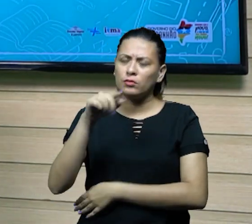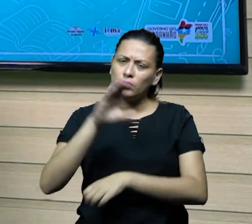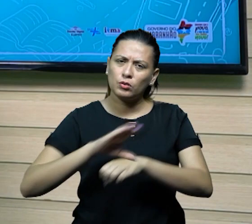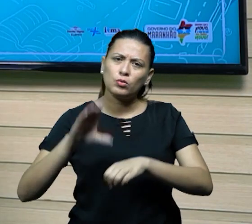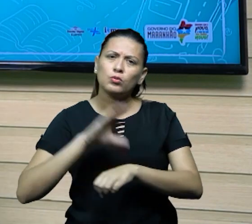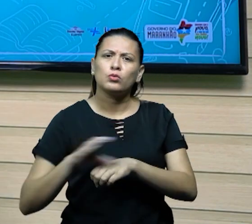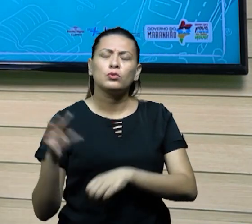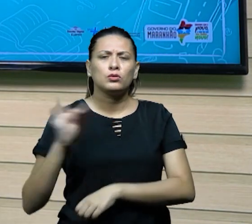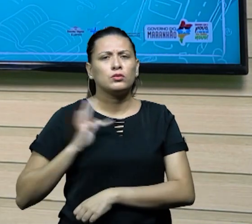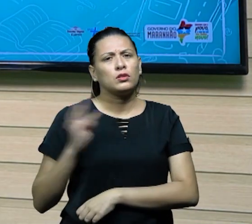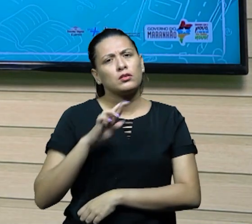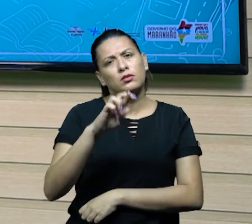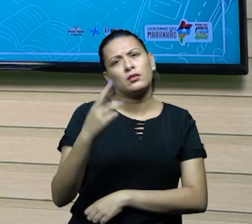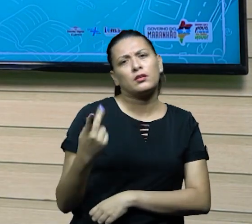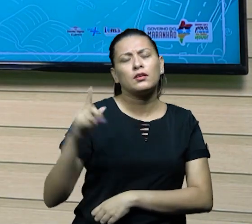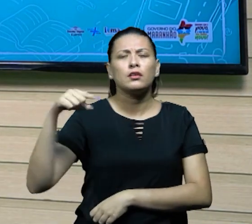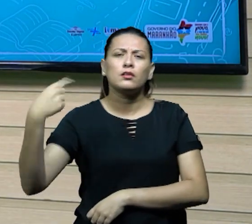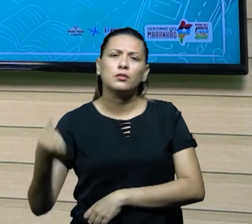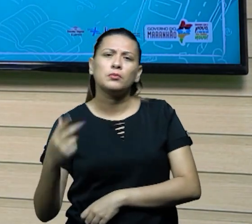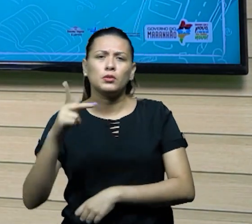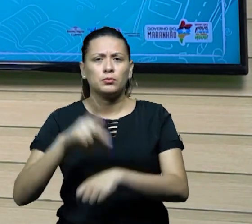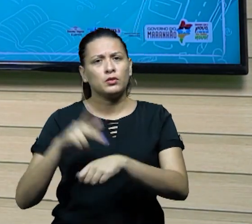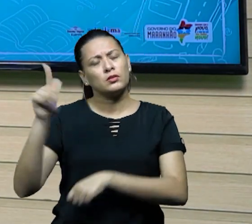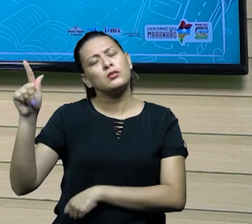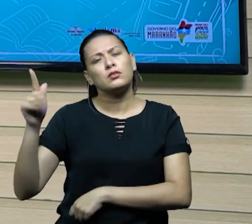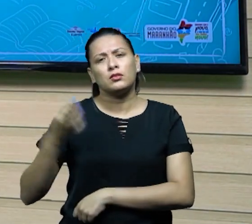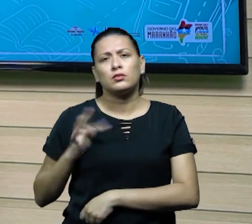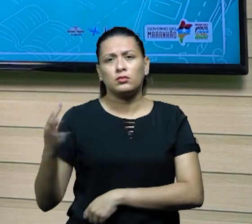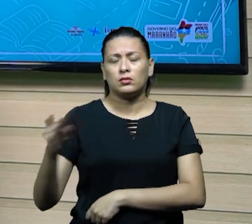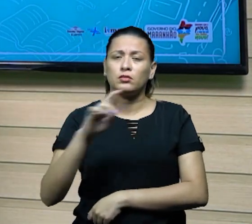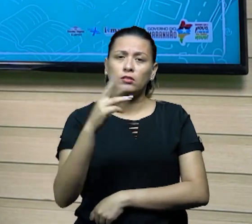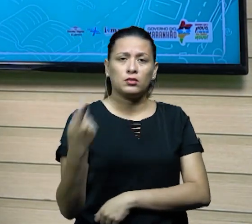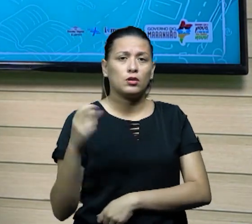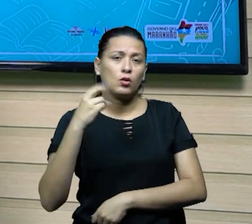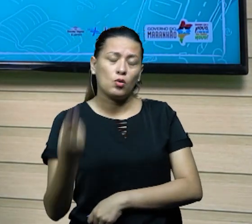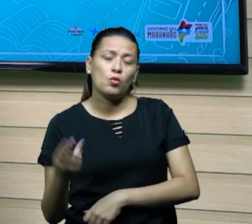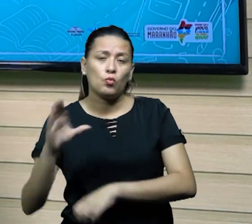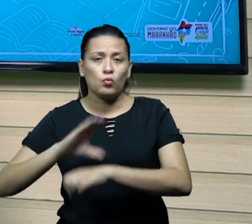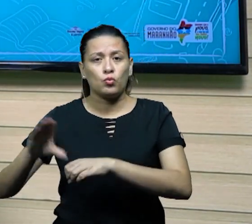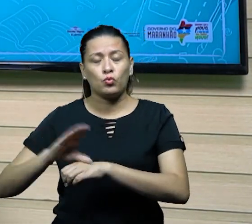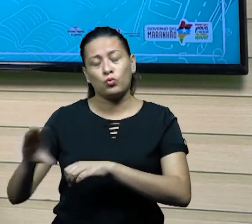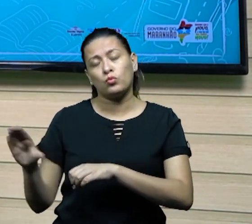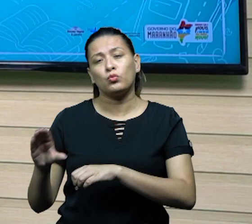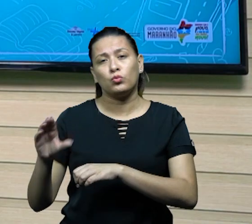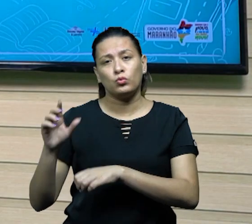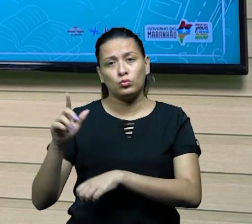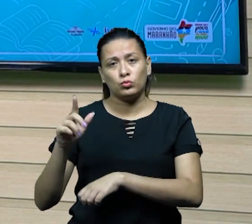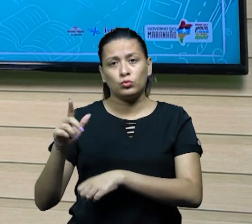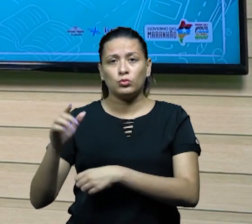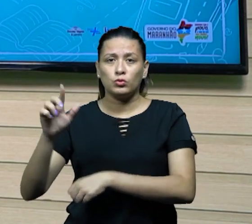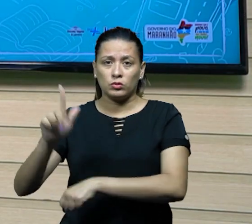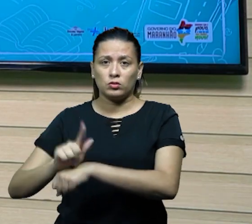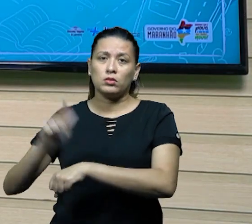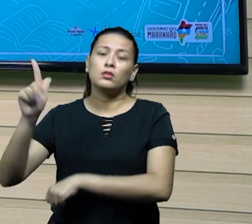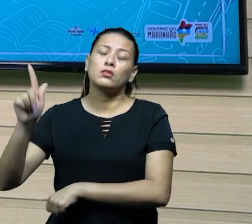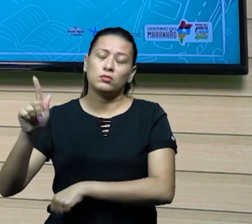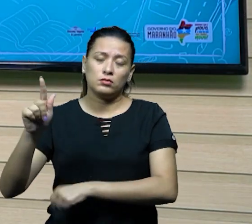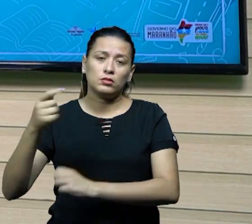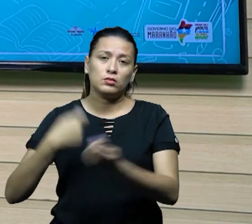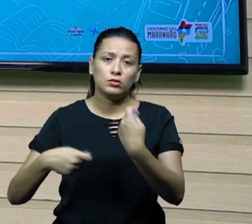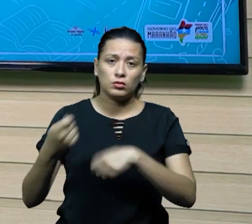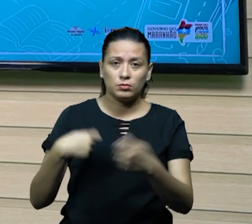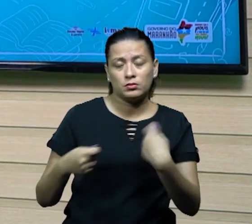RH, depois faz uma graduação tecnóloga em RH ou faz um curso superior de administração. E isso vai ser muito importante para você vencer esse mercado que é